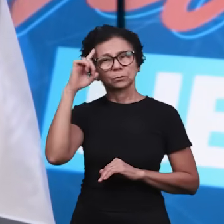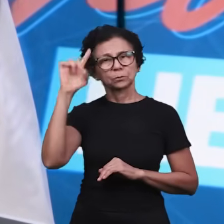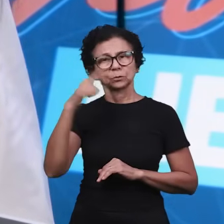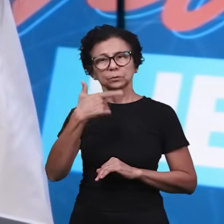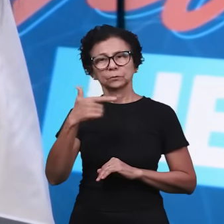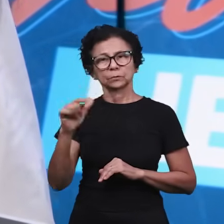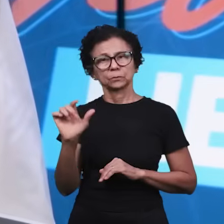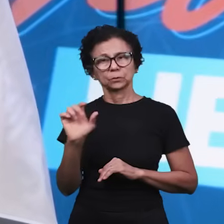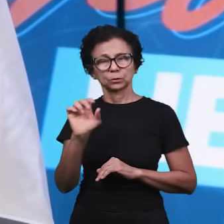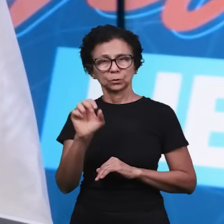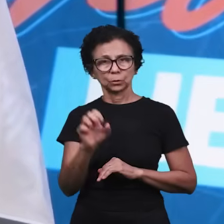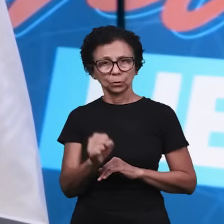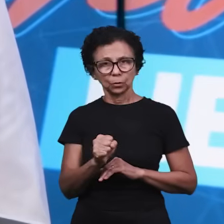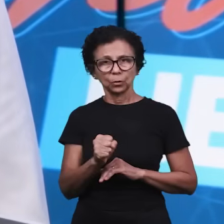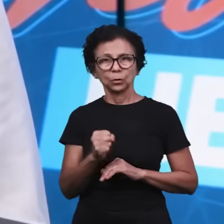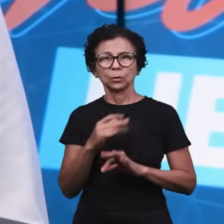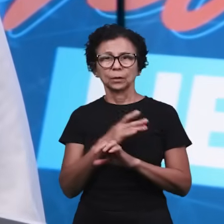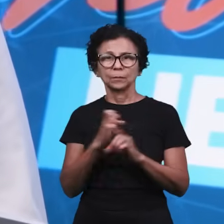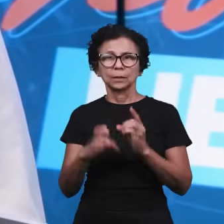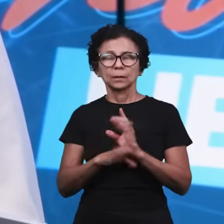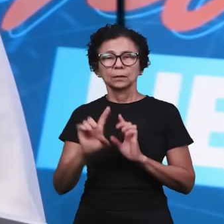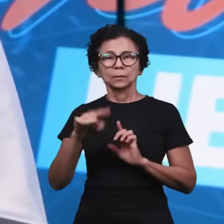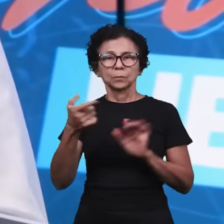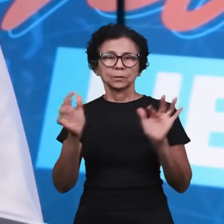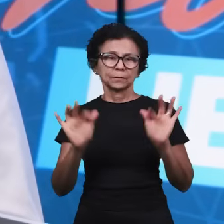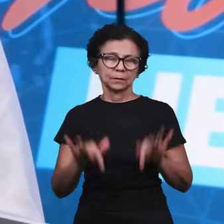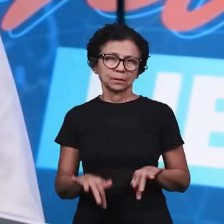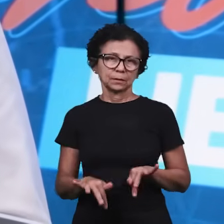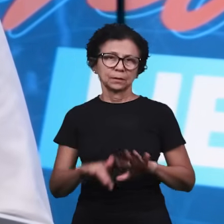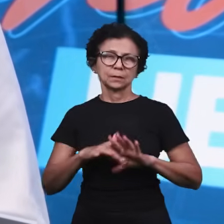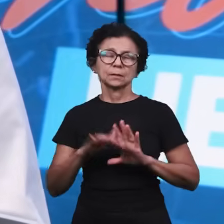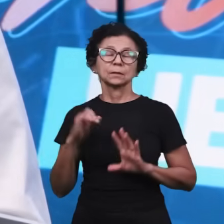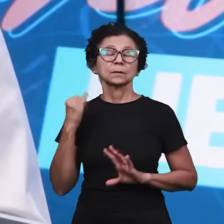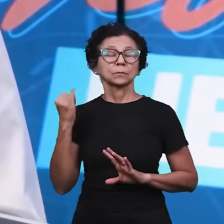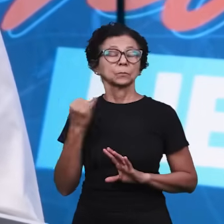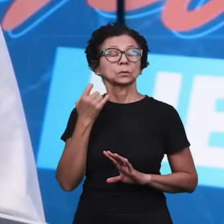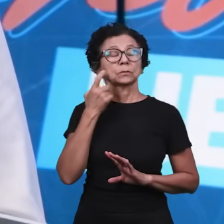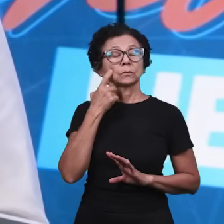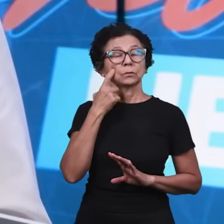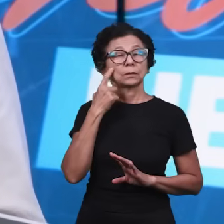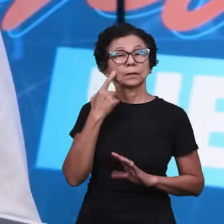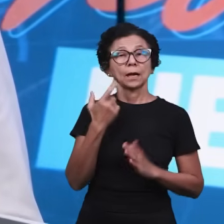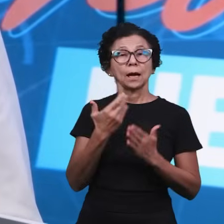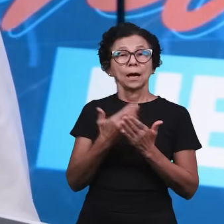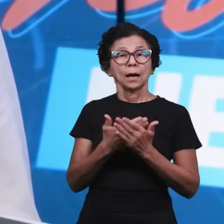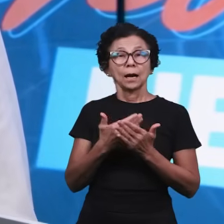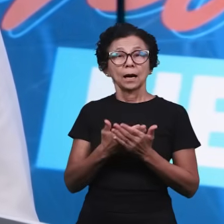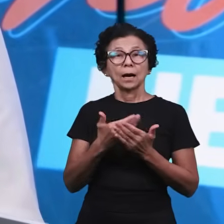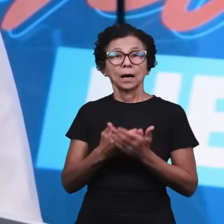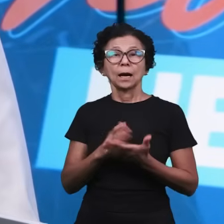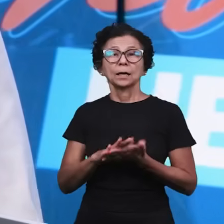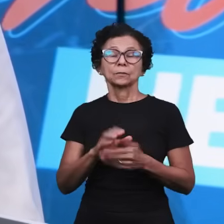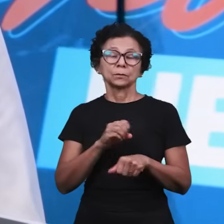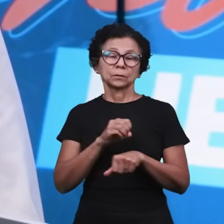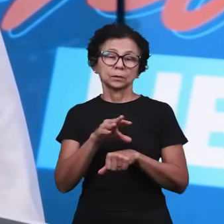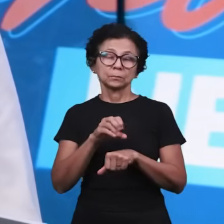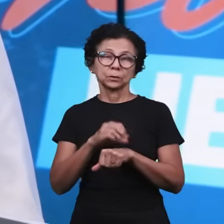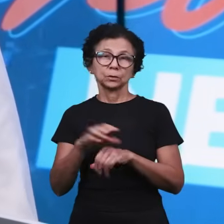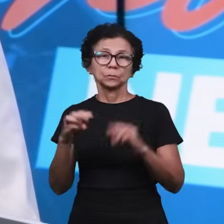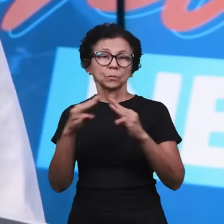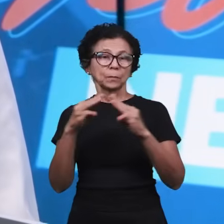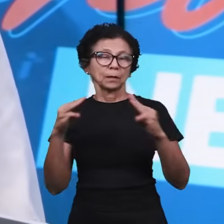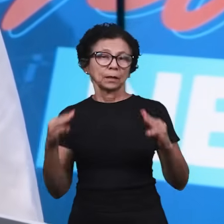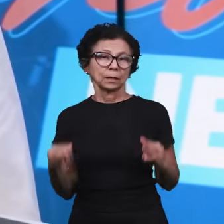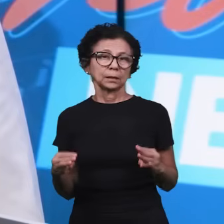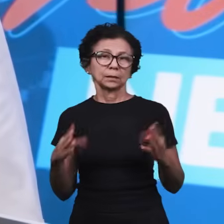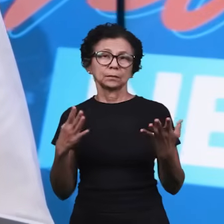dia 28, com o estudo da Escola Bíblica Dominical. É importante ressaltar que as aulas também serão retransmitidas para